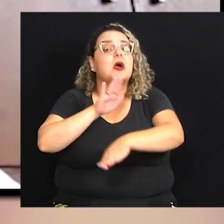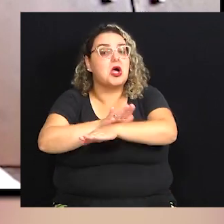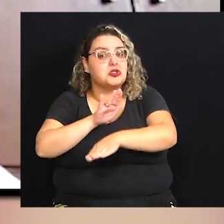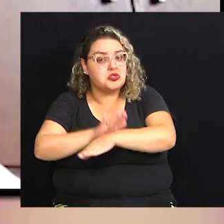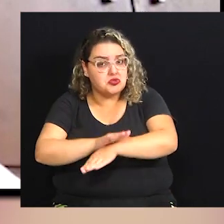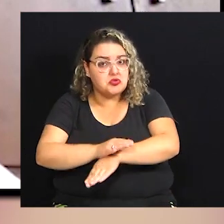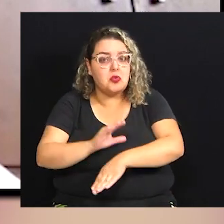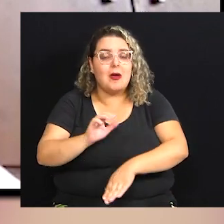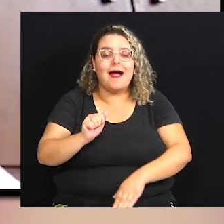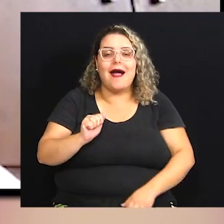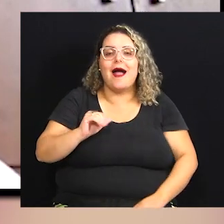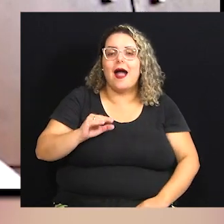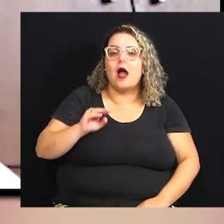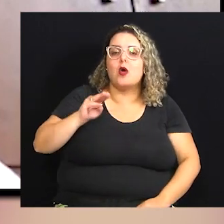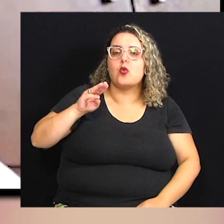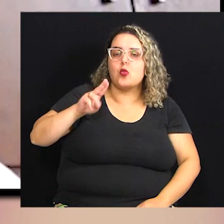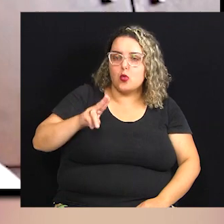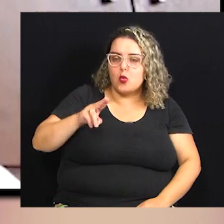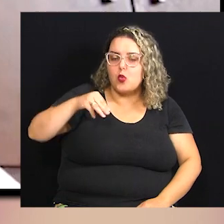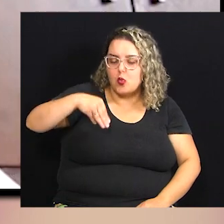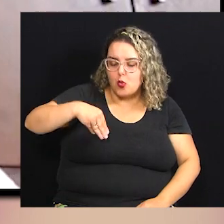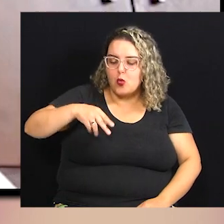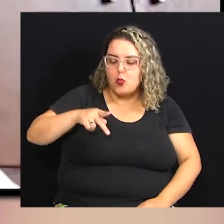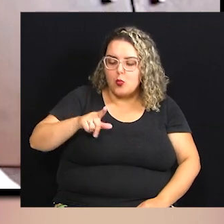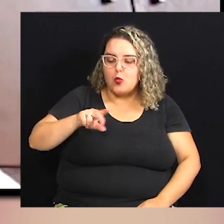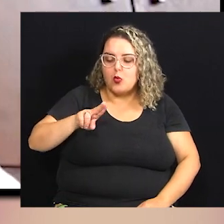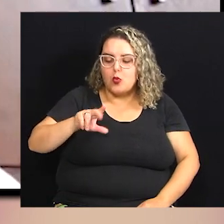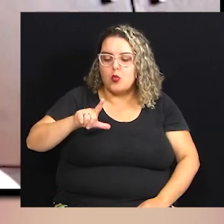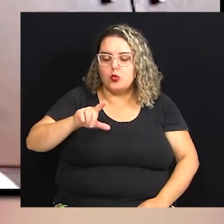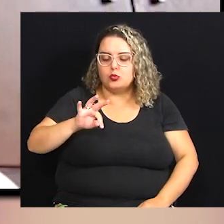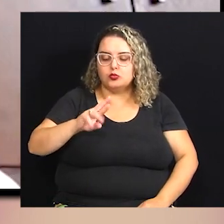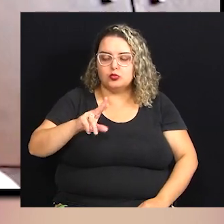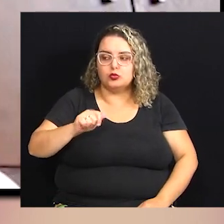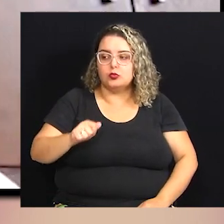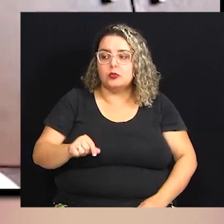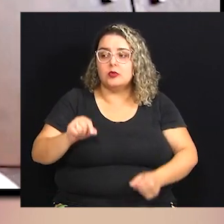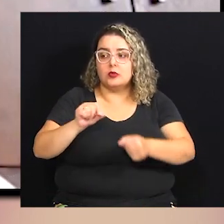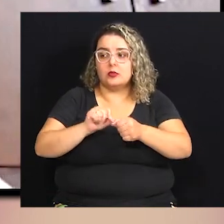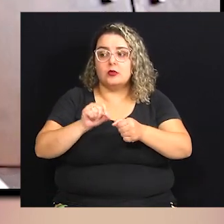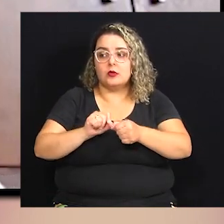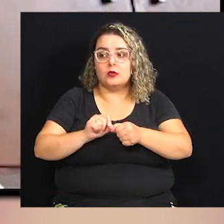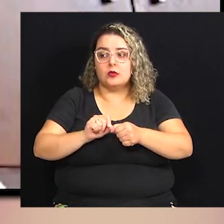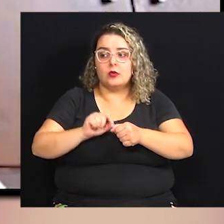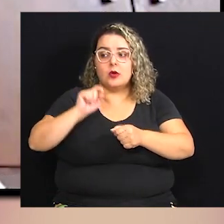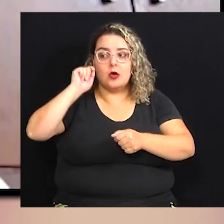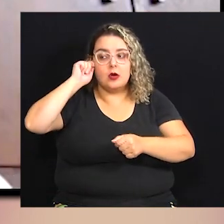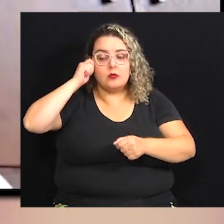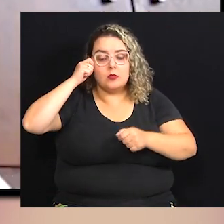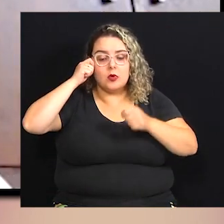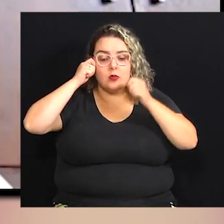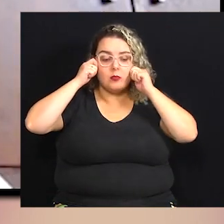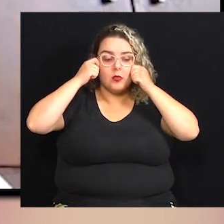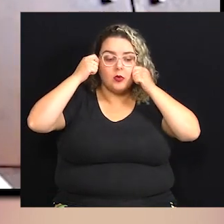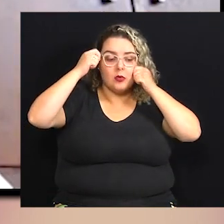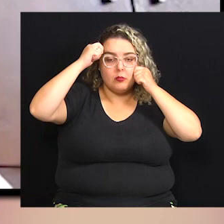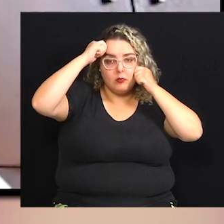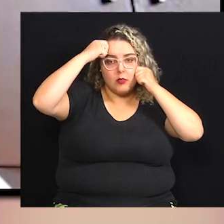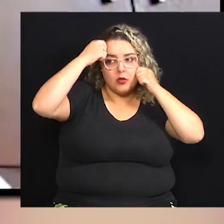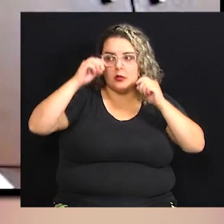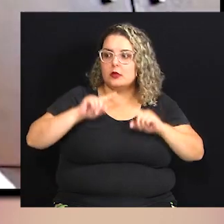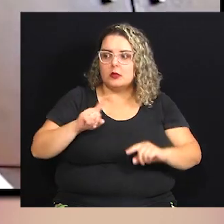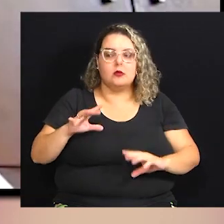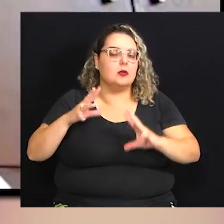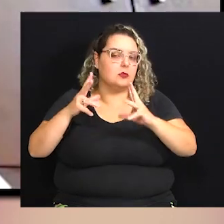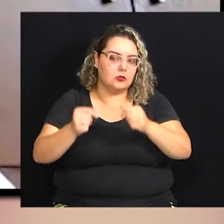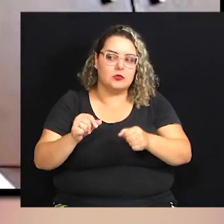ajudou bastante. Paciente, mas isso é uma coisa que eu faço mesmo no consultório, que é bloqueio de nervo craniano, né? Nem